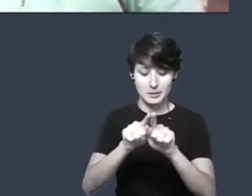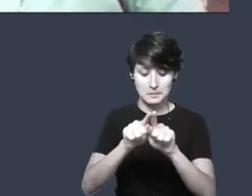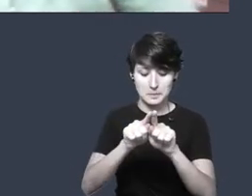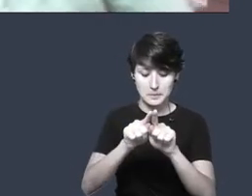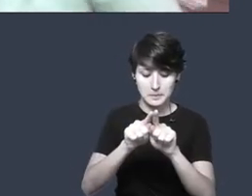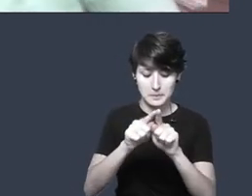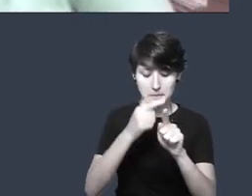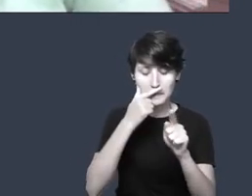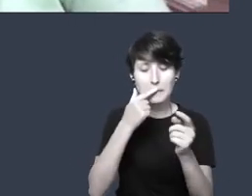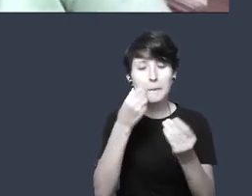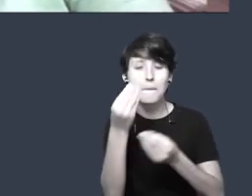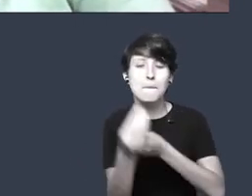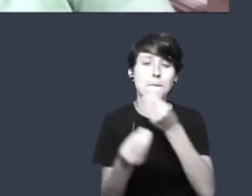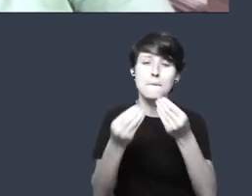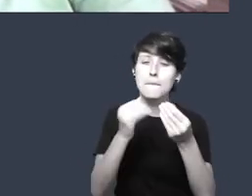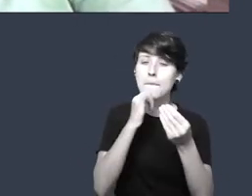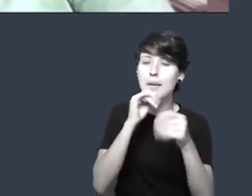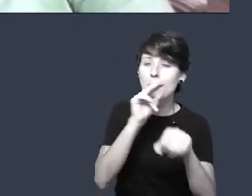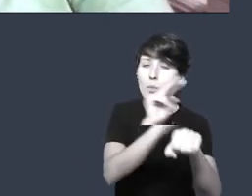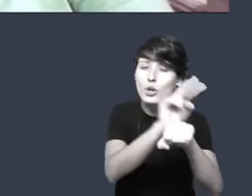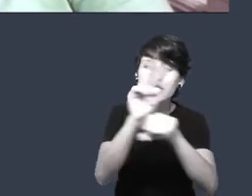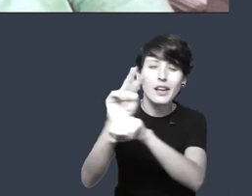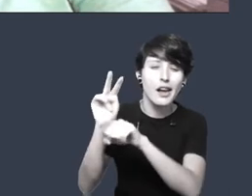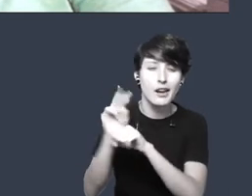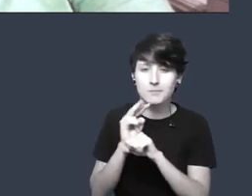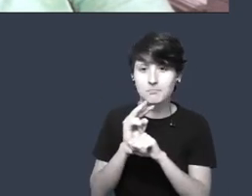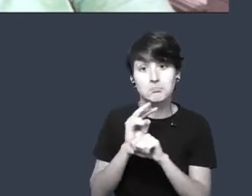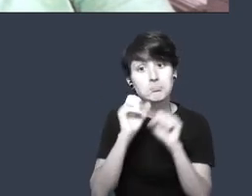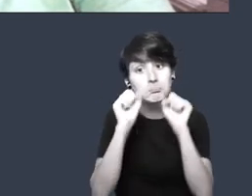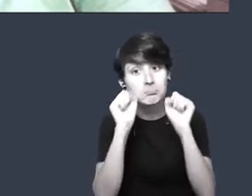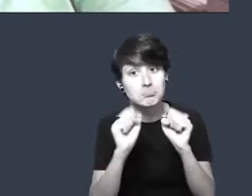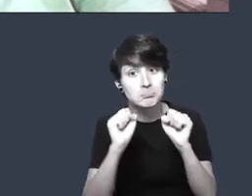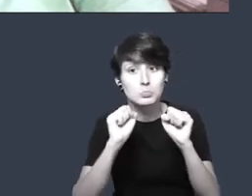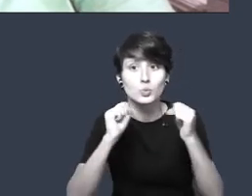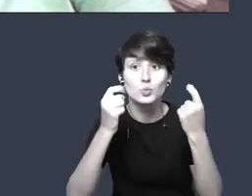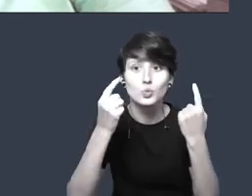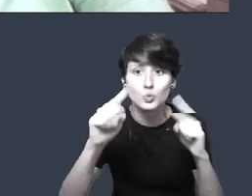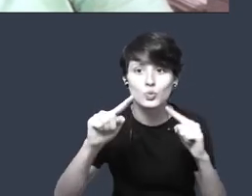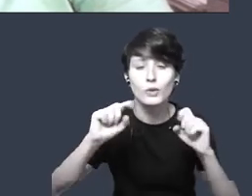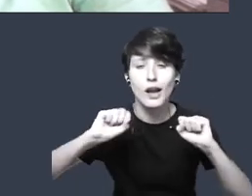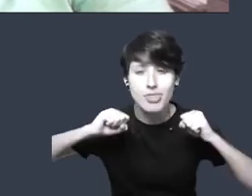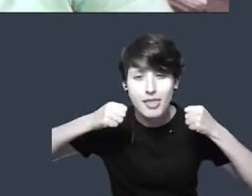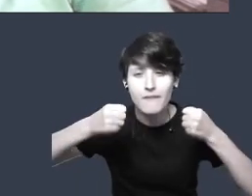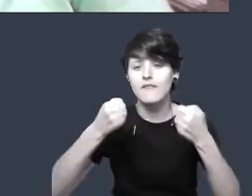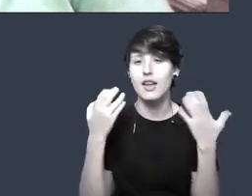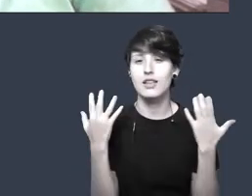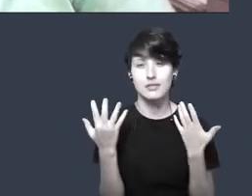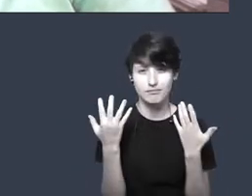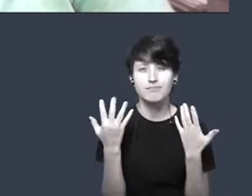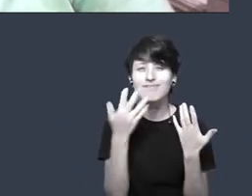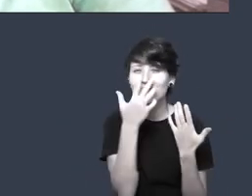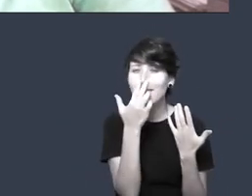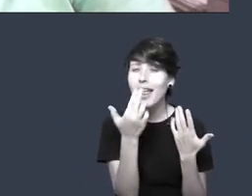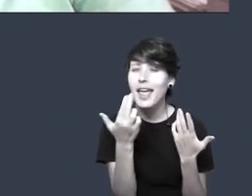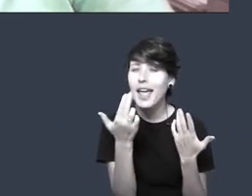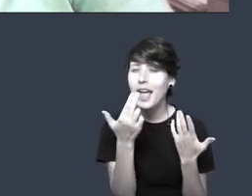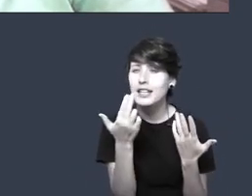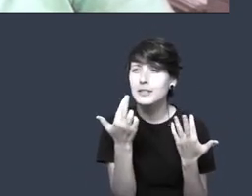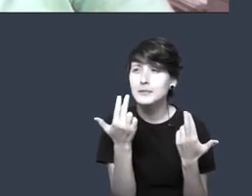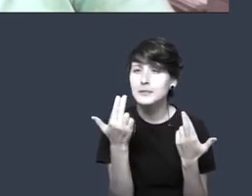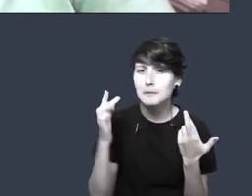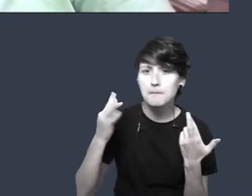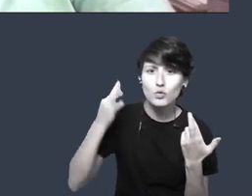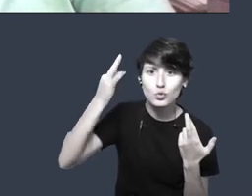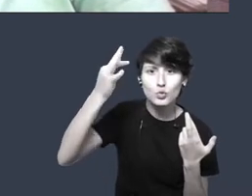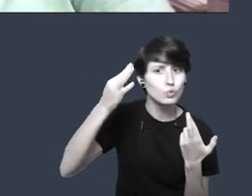defesa americana, como é que você protege, se protege contra esses ataques, né? Parece até uma coisa assim super futurística, mas